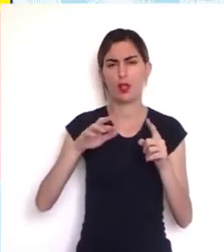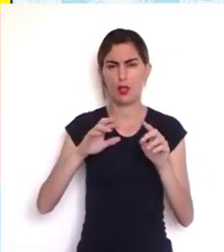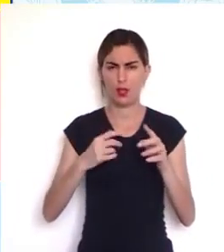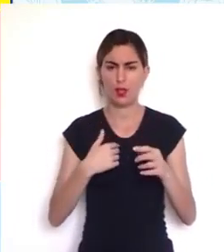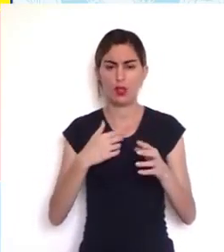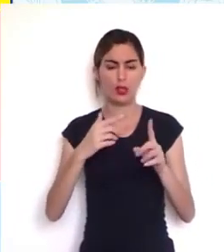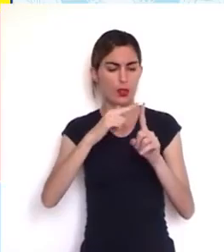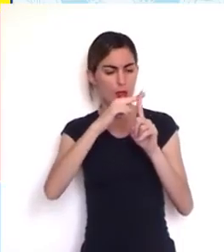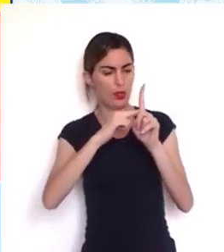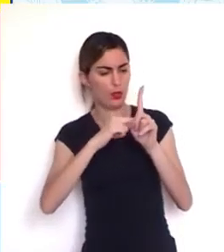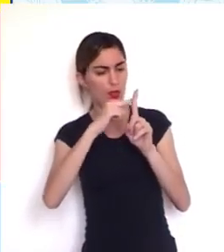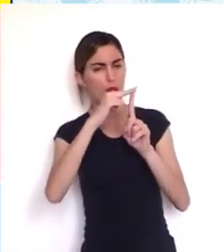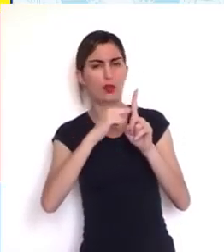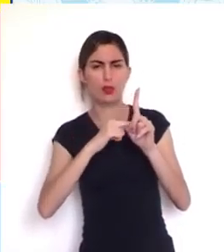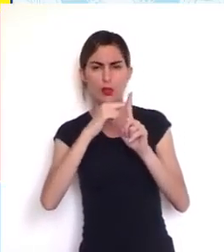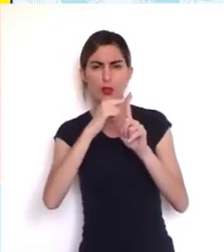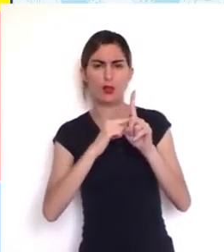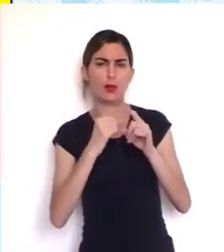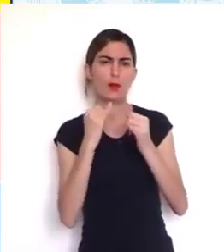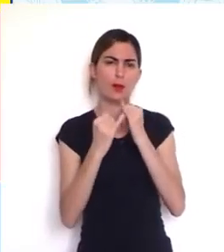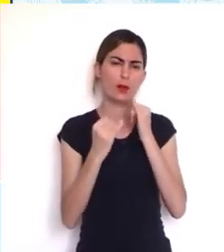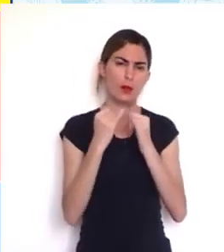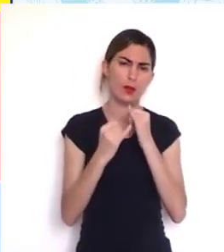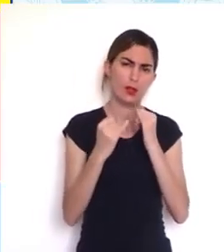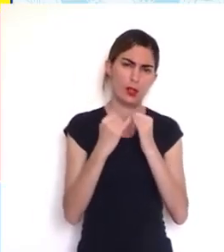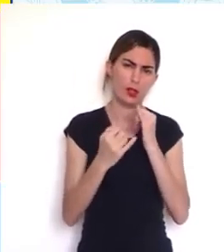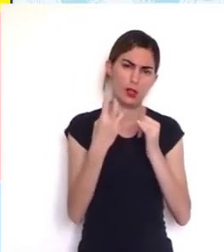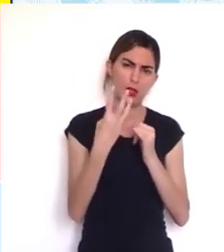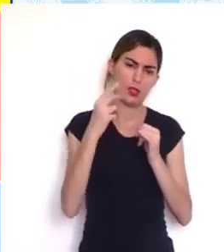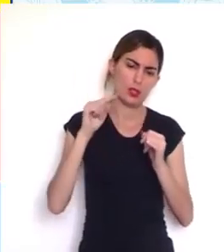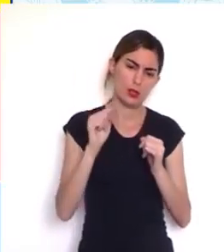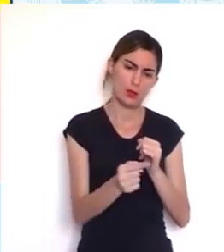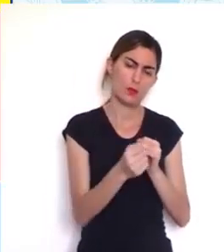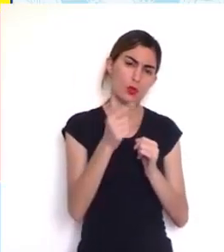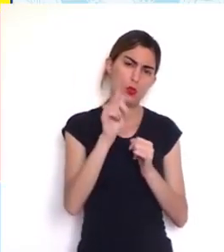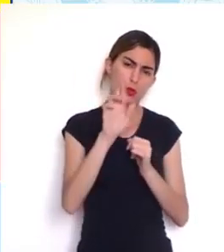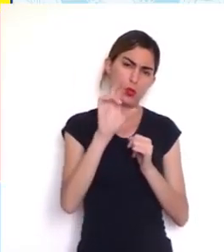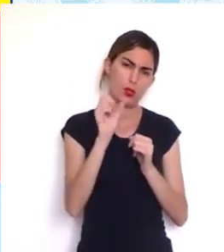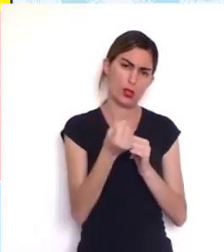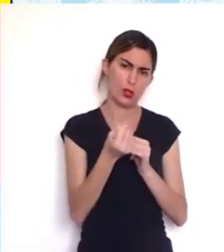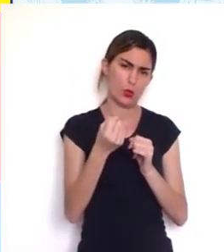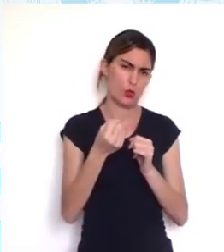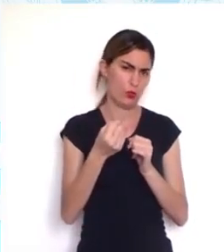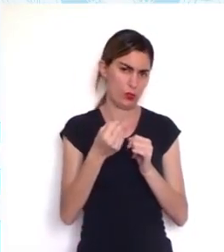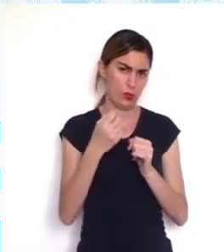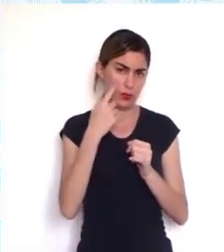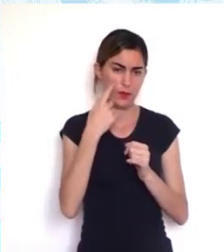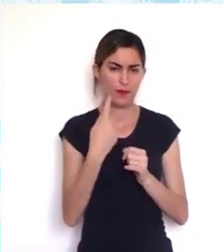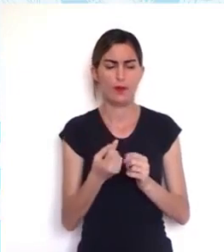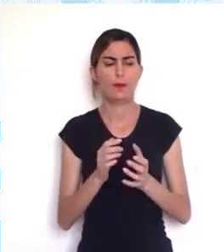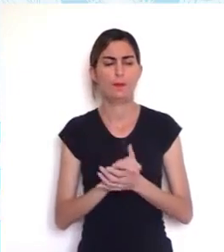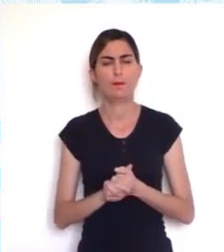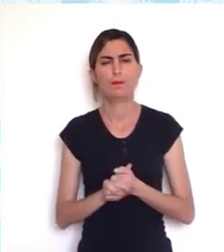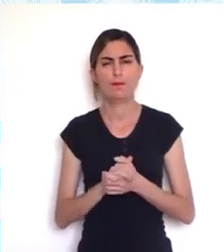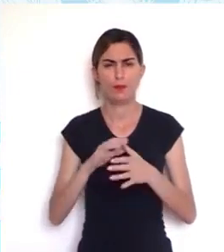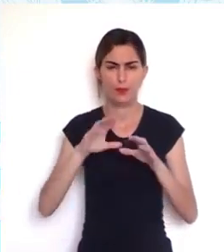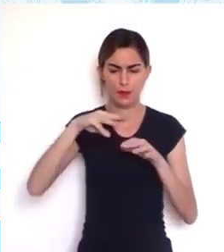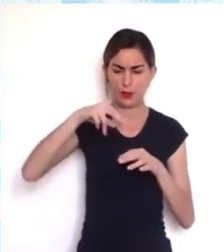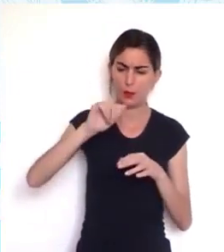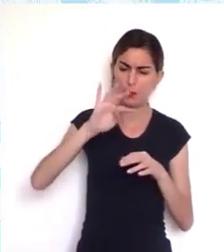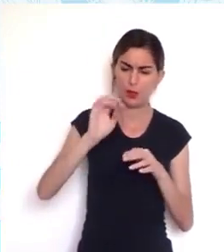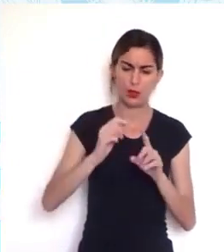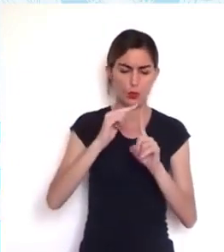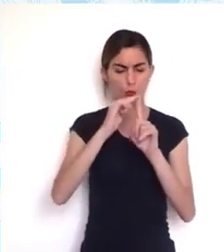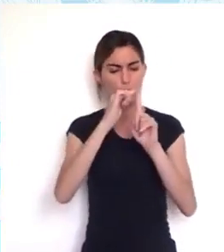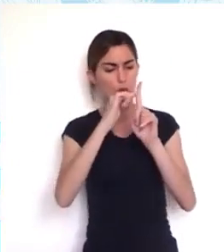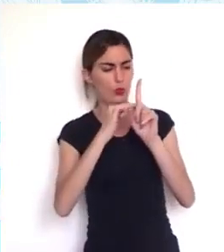das temperaturas que se aproximam dos 3.000 graus Celsius. Observe bem, do manto